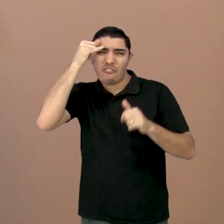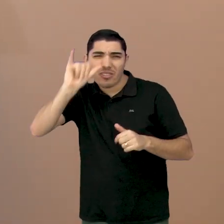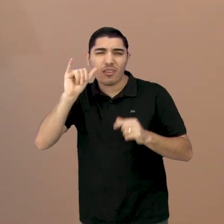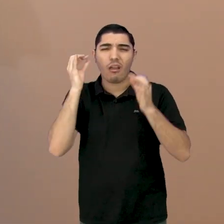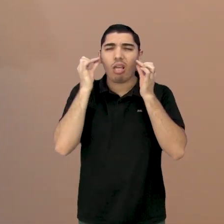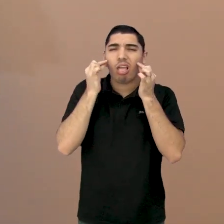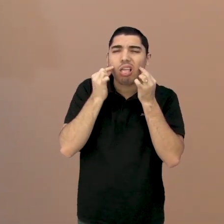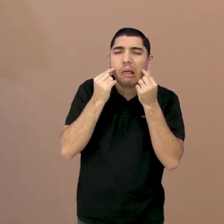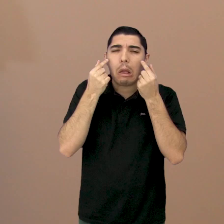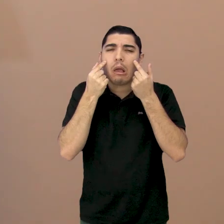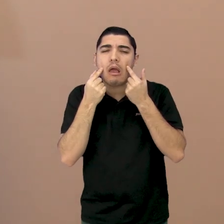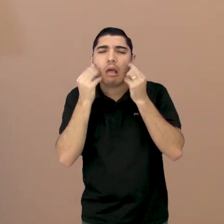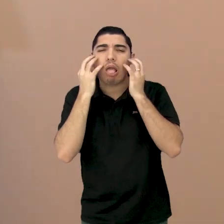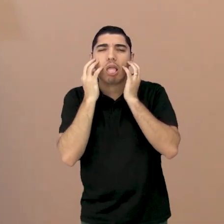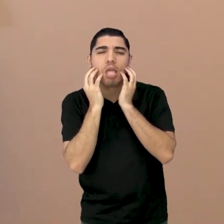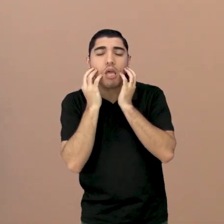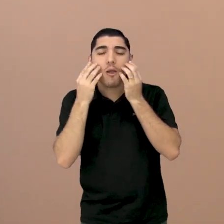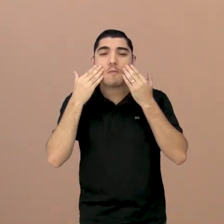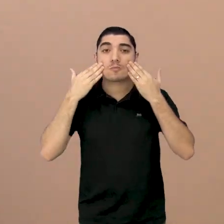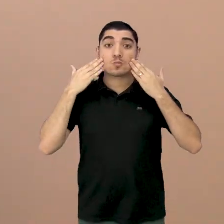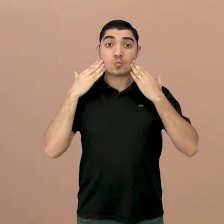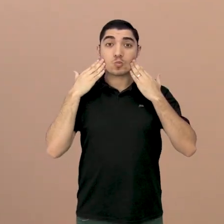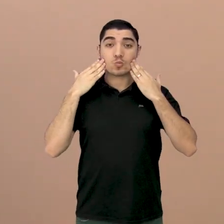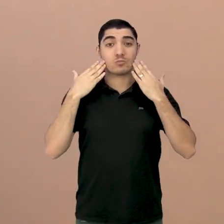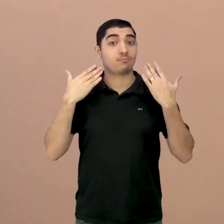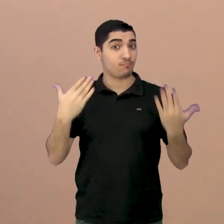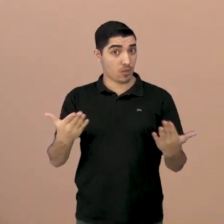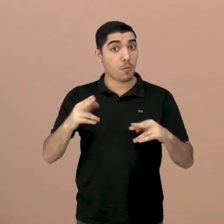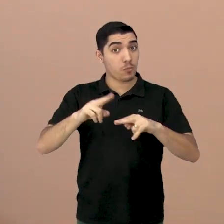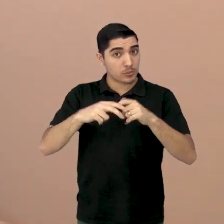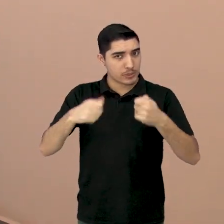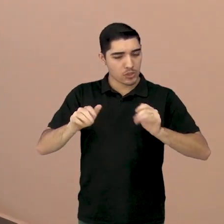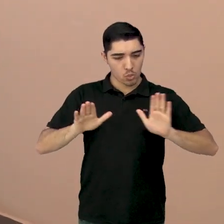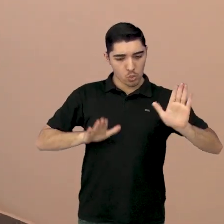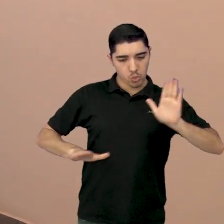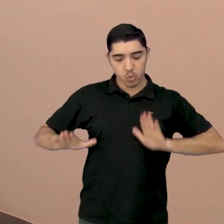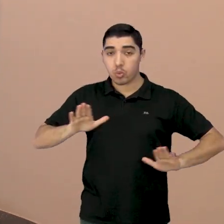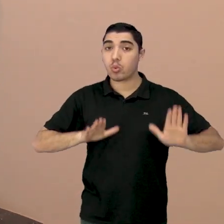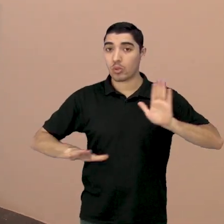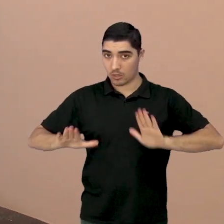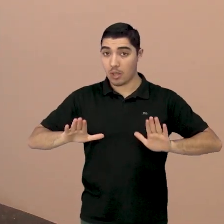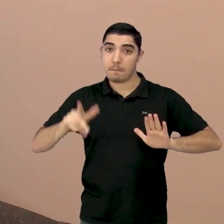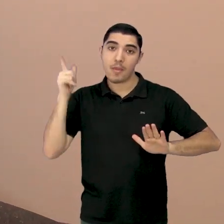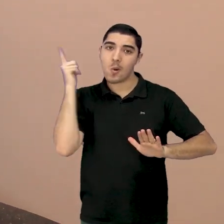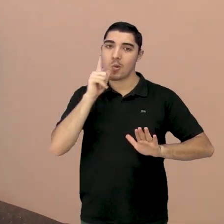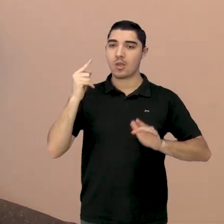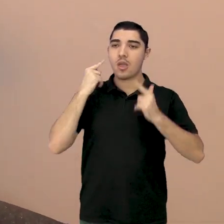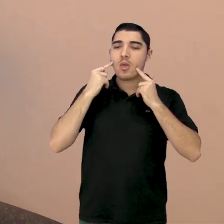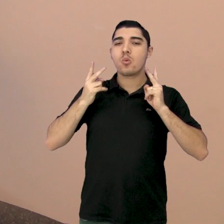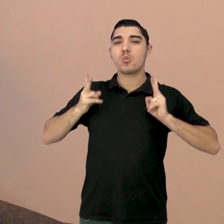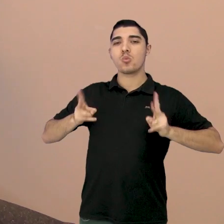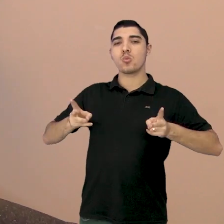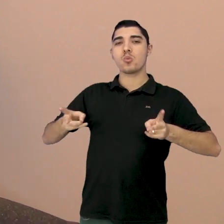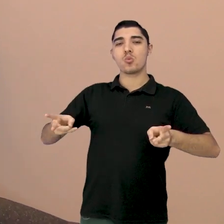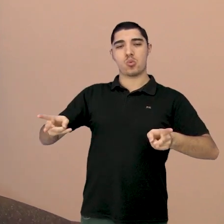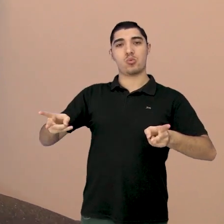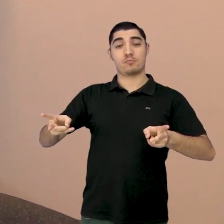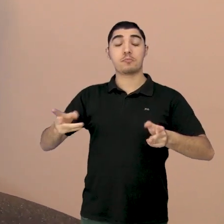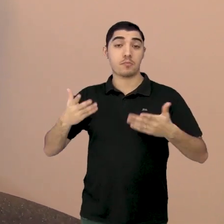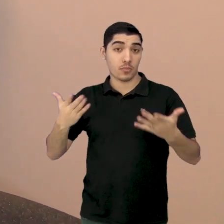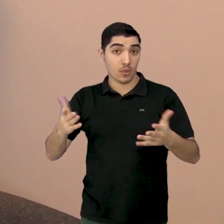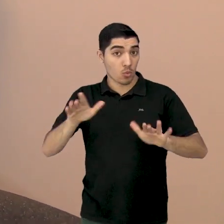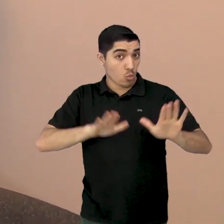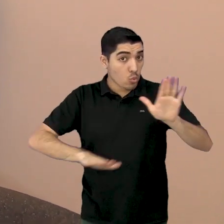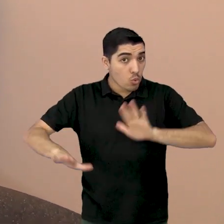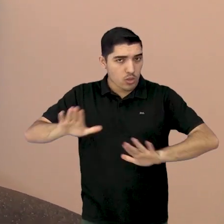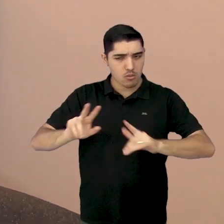Simples e rápido, exige alguns cuidados para que o resultado dure mais tempo. Cuidados com o Botox e